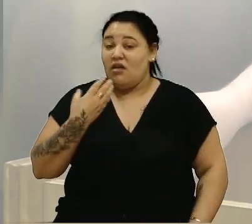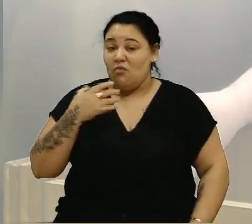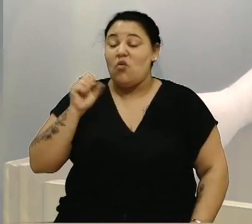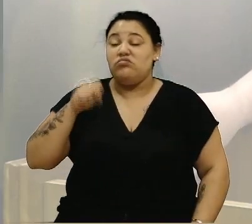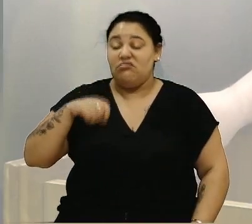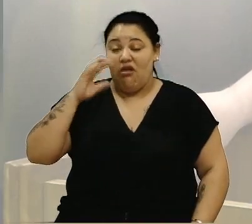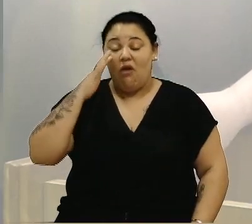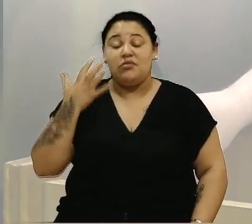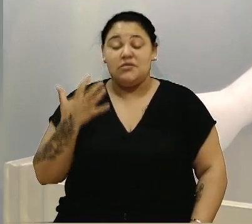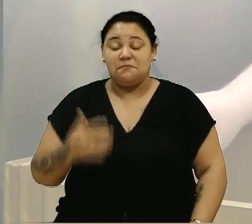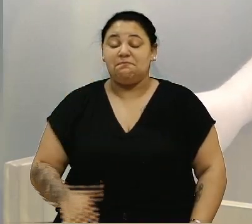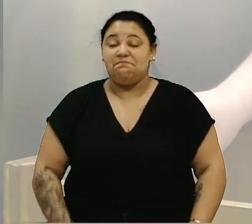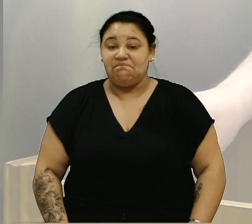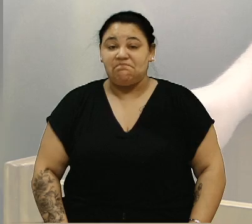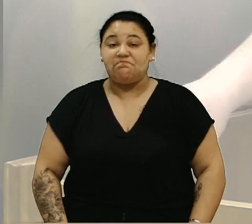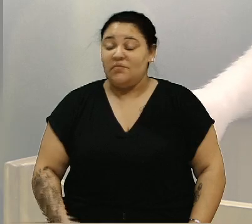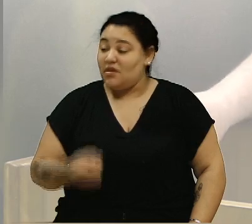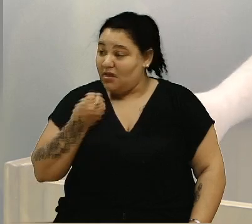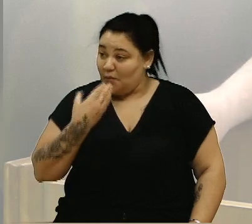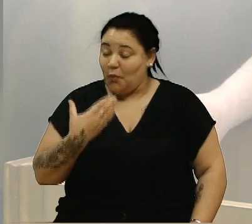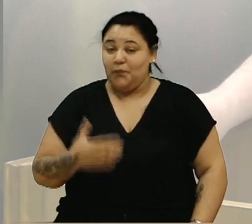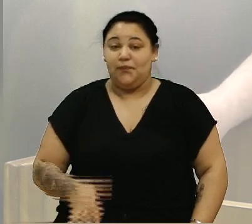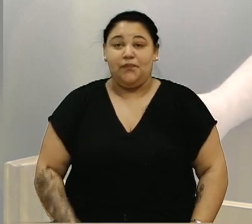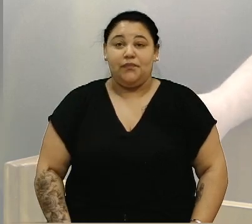acontecendo. Que bom que isso está acontecendo.